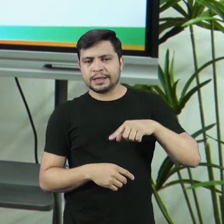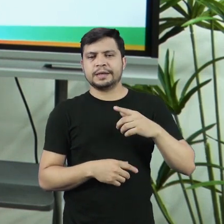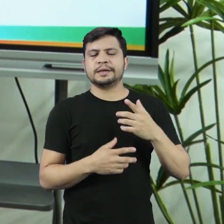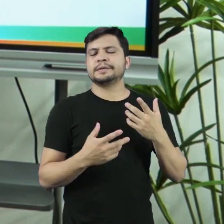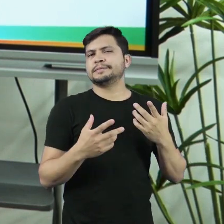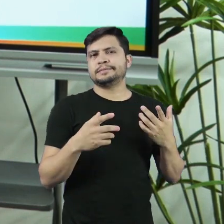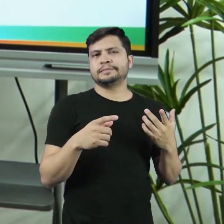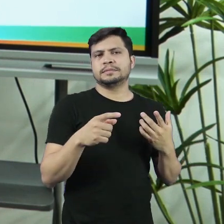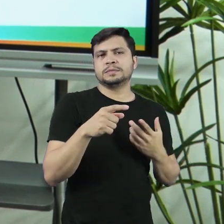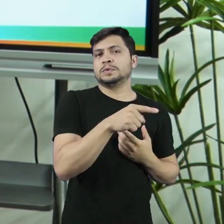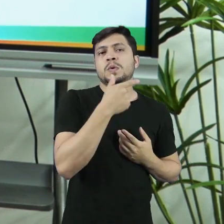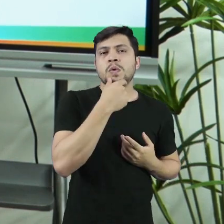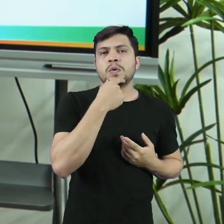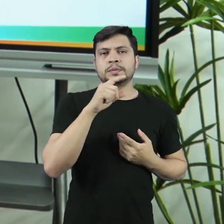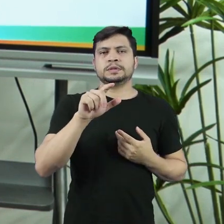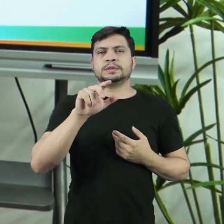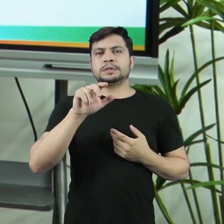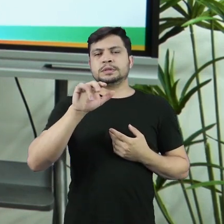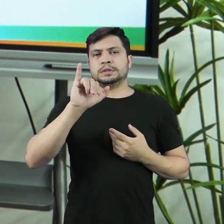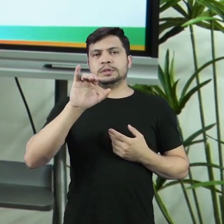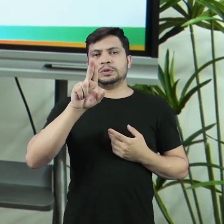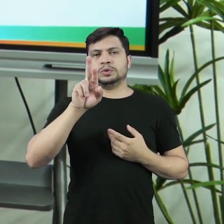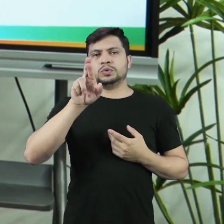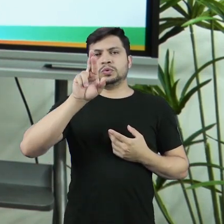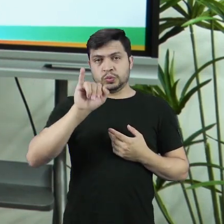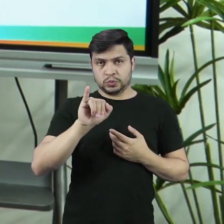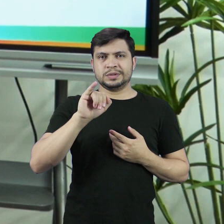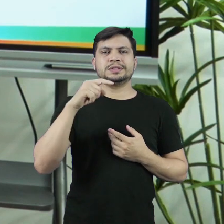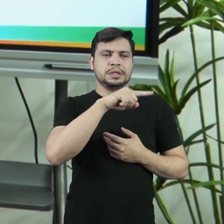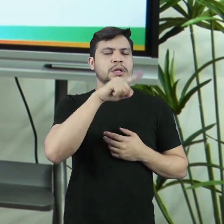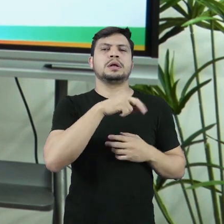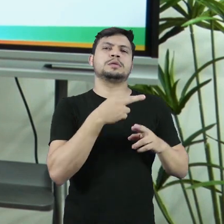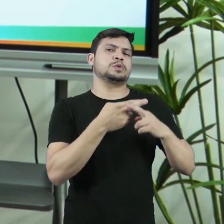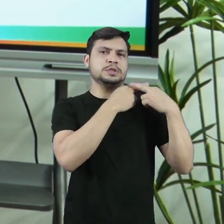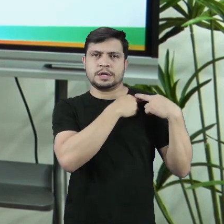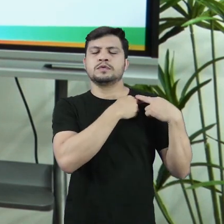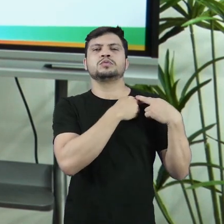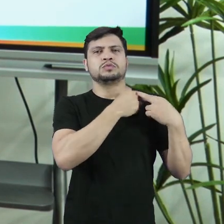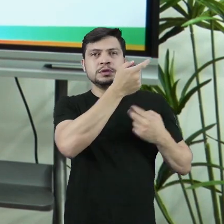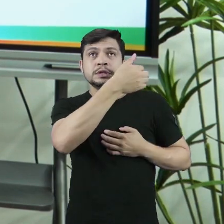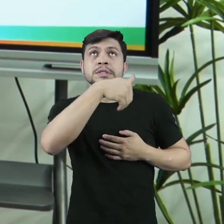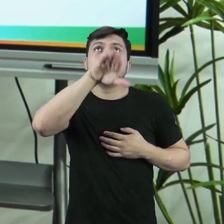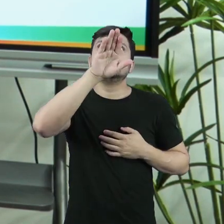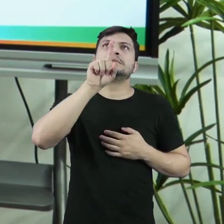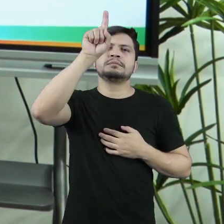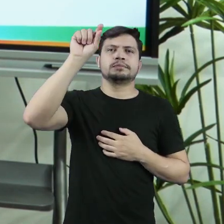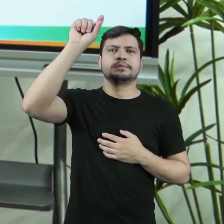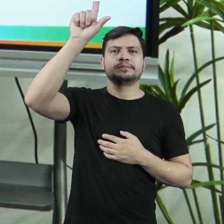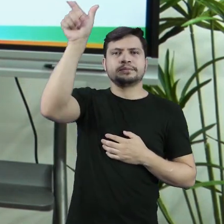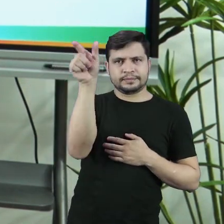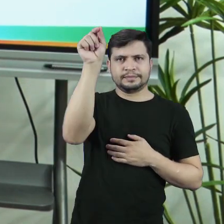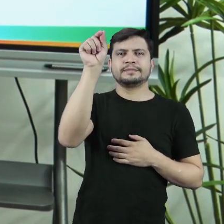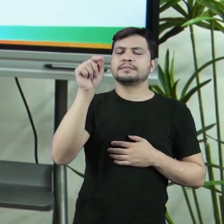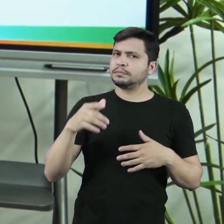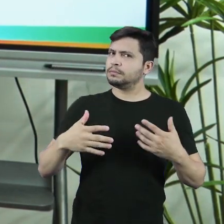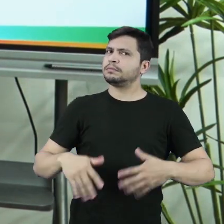ao espaço mais famosa apenas no final da década de 60, que foi a chegada do homem à Lua. Geralmente, quando a